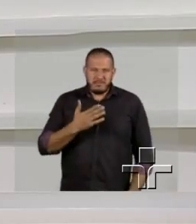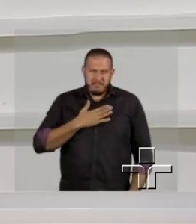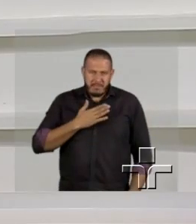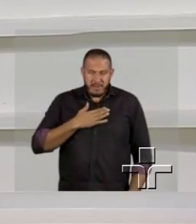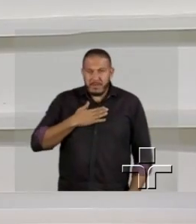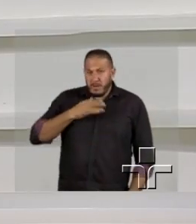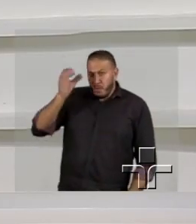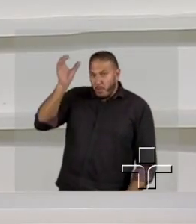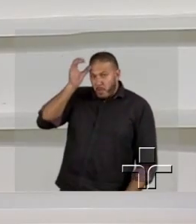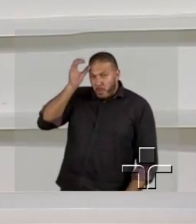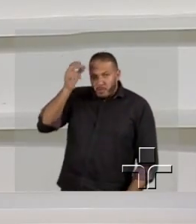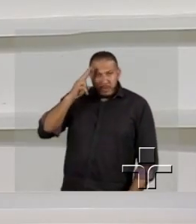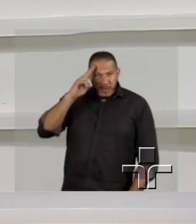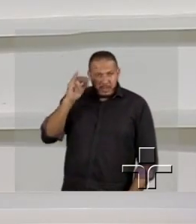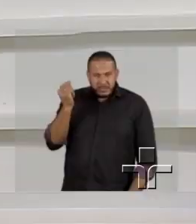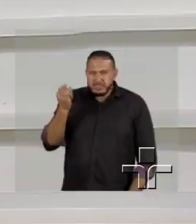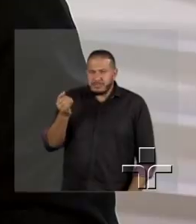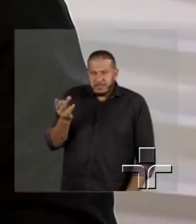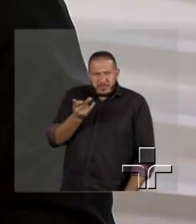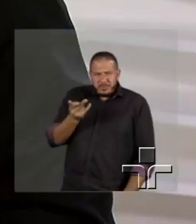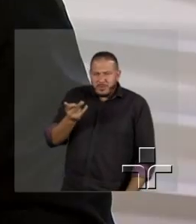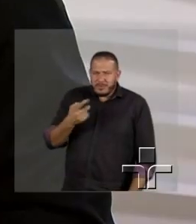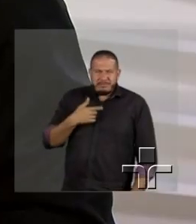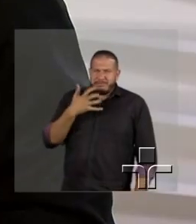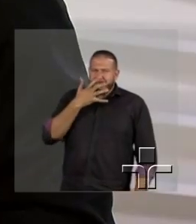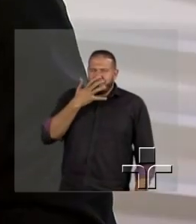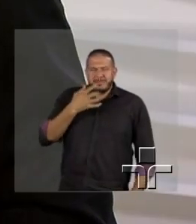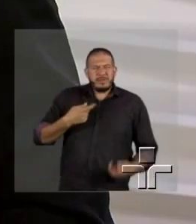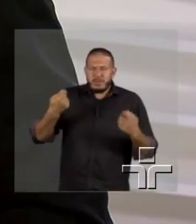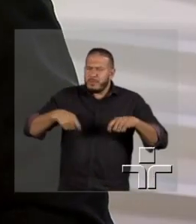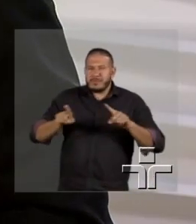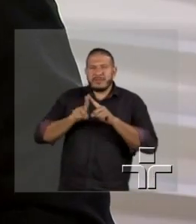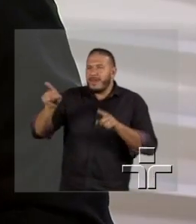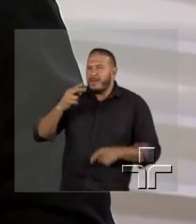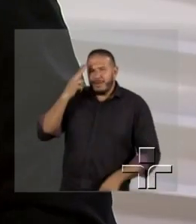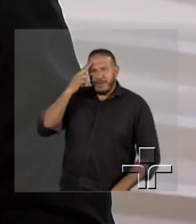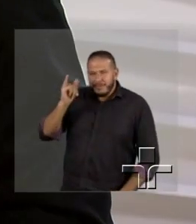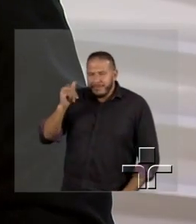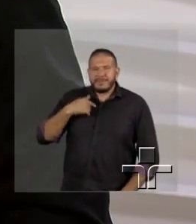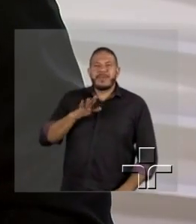fiquei abismado. Eu gostaria que o senhor falasse um pouco disso.